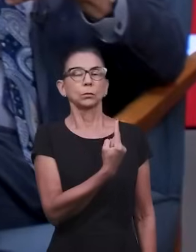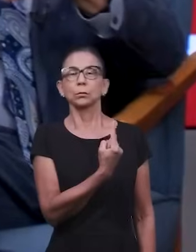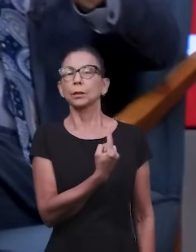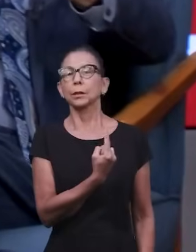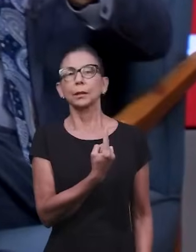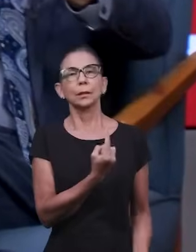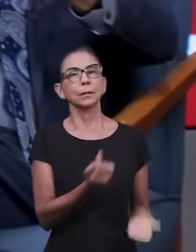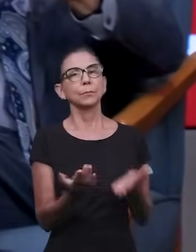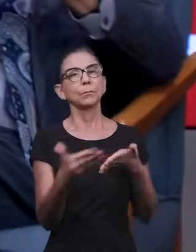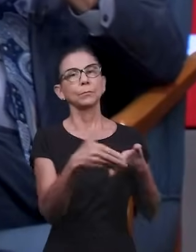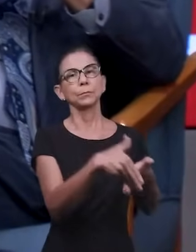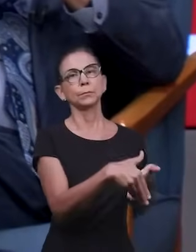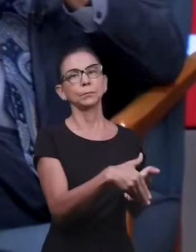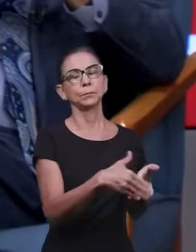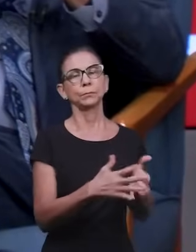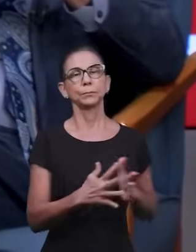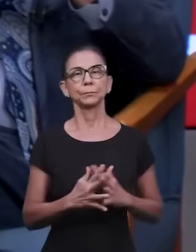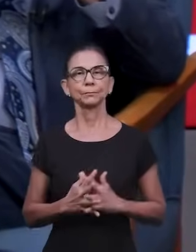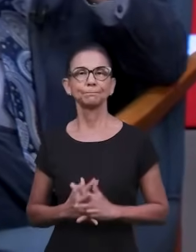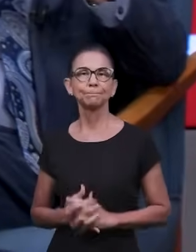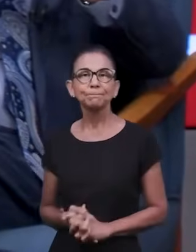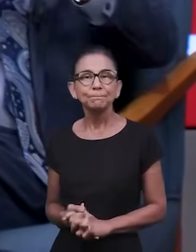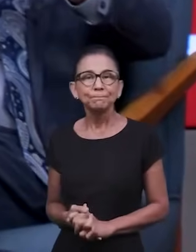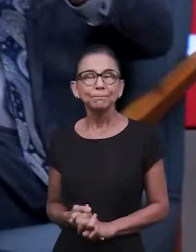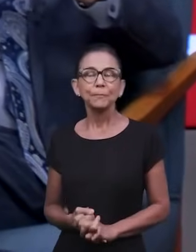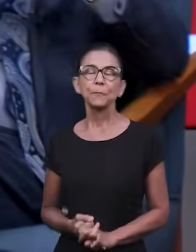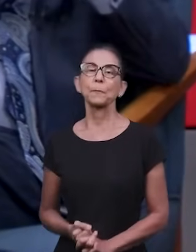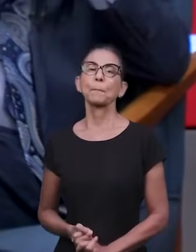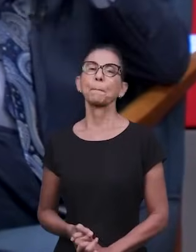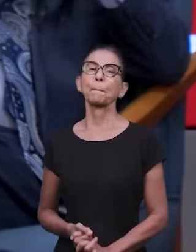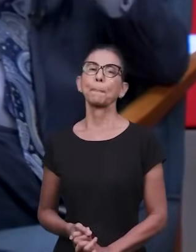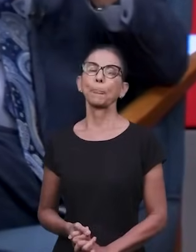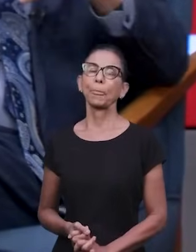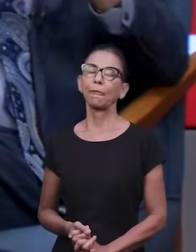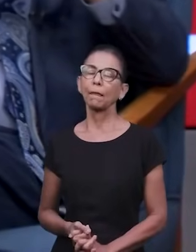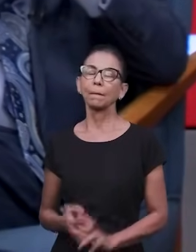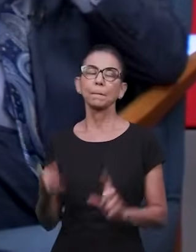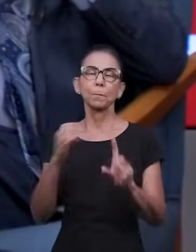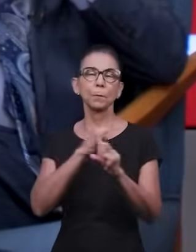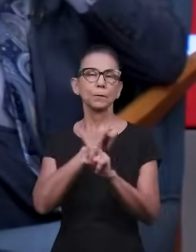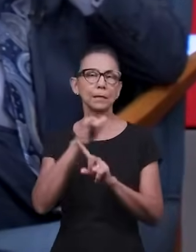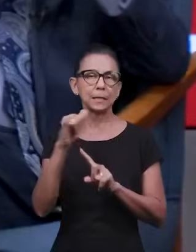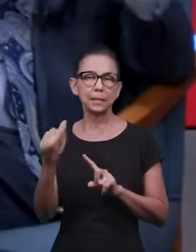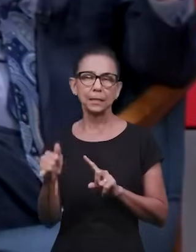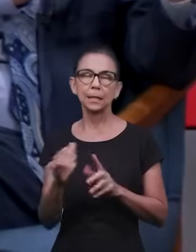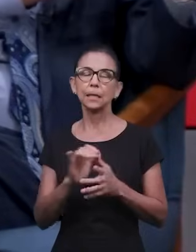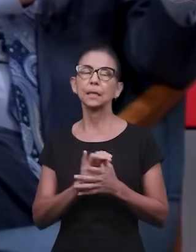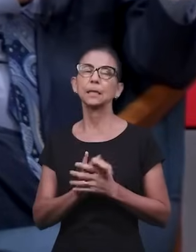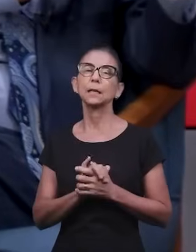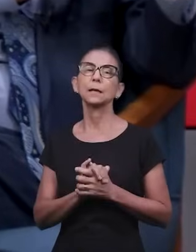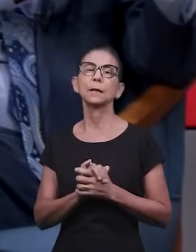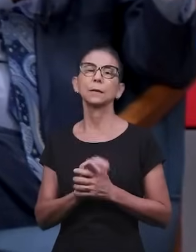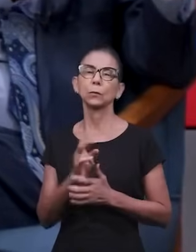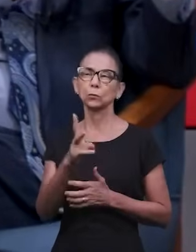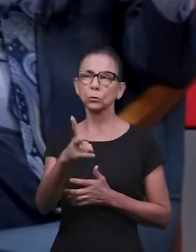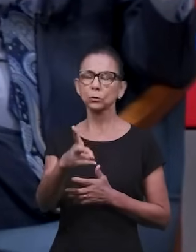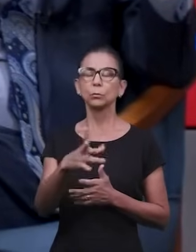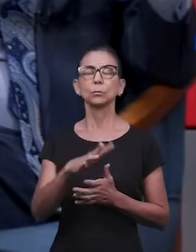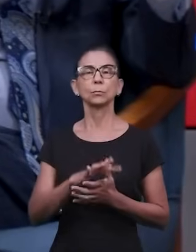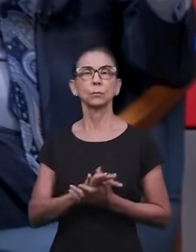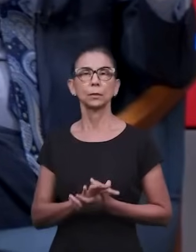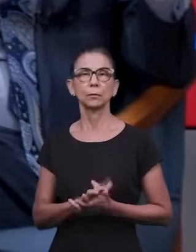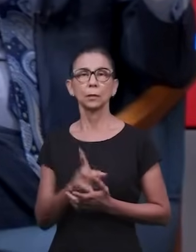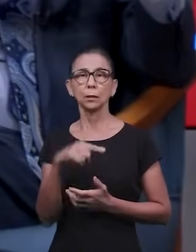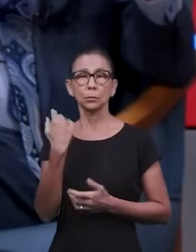o corpo ele continua o ministério continua o homem pode passar